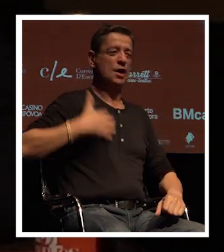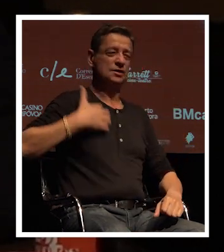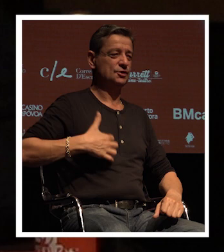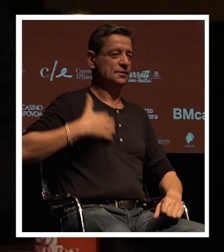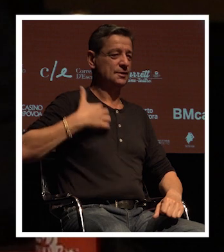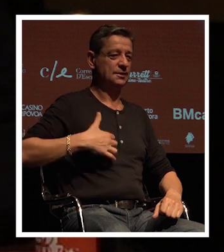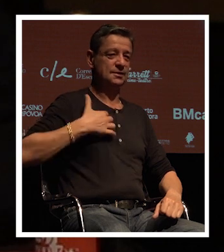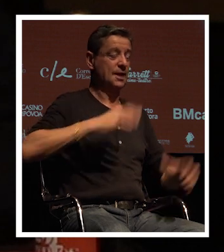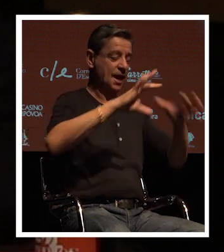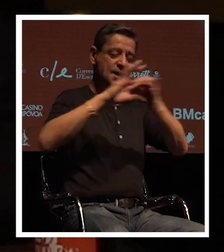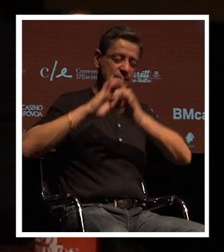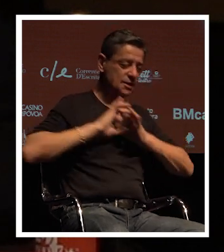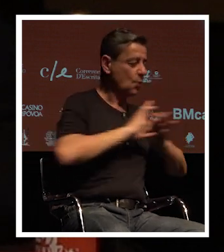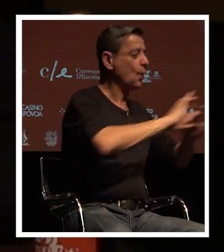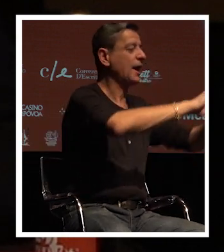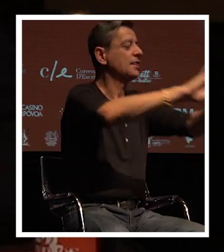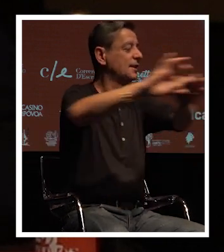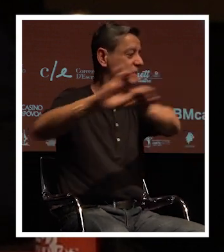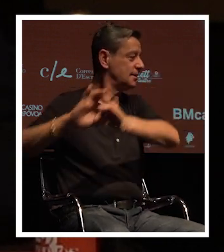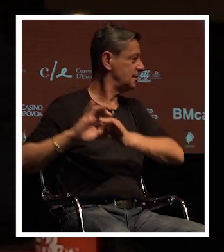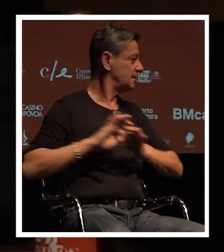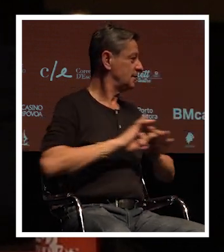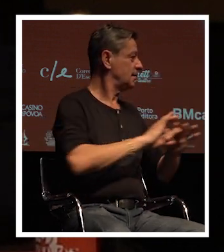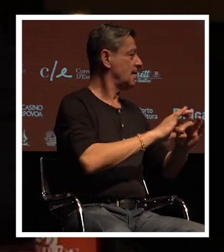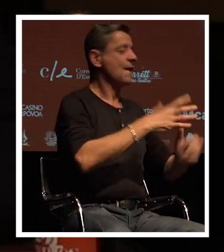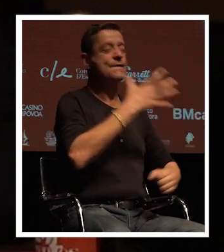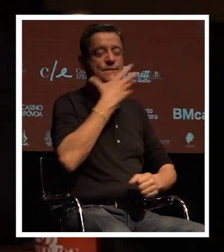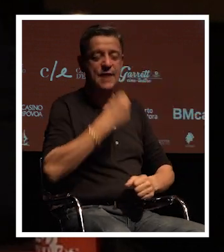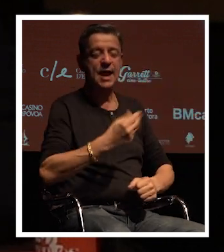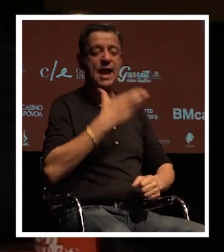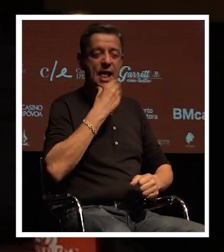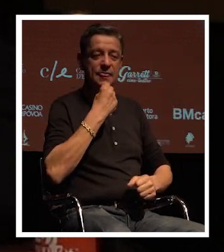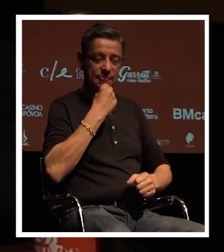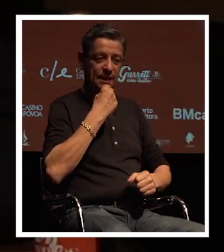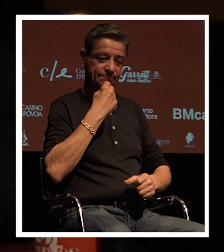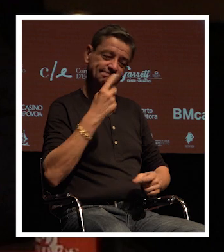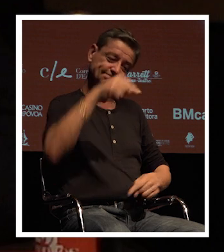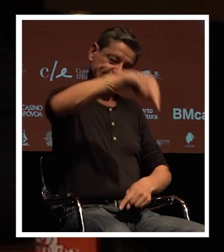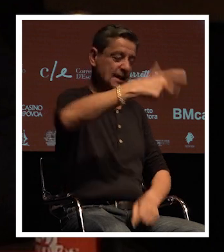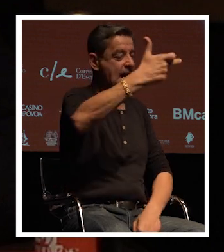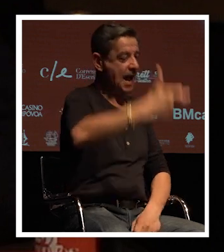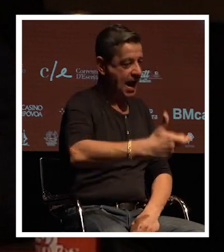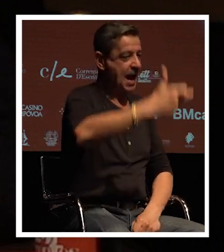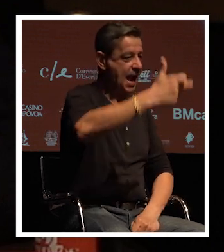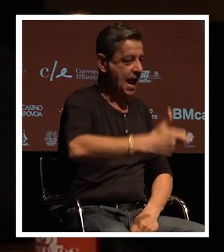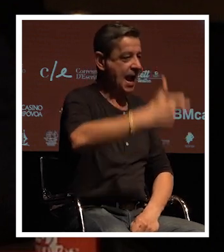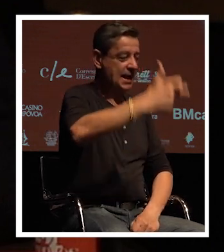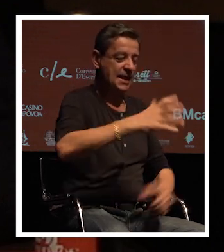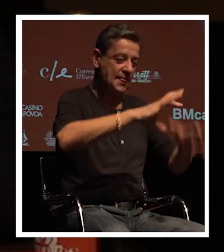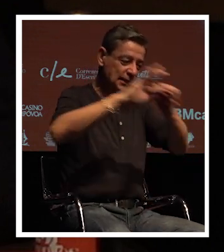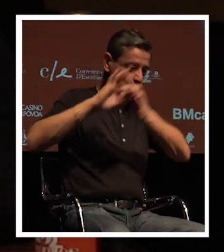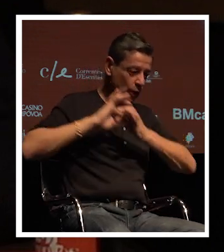devido às correntes eu sou já um velho H residente das das